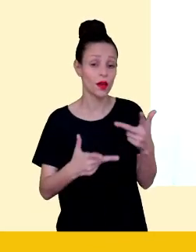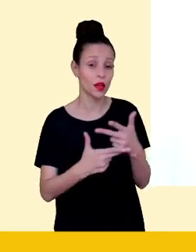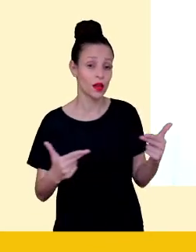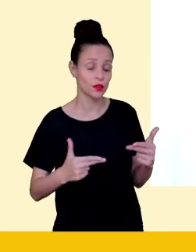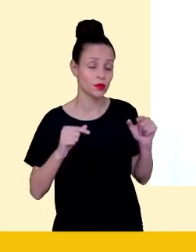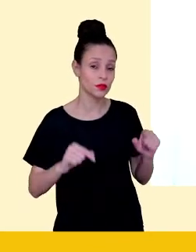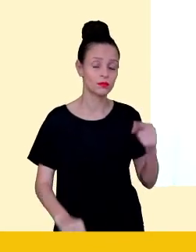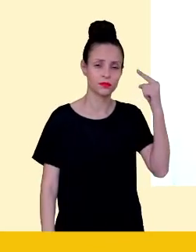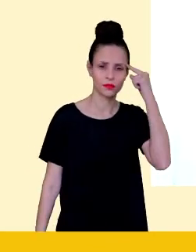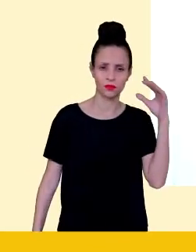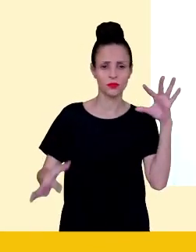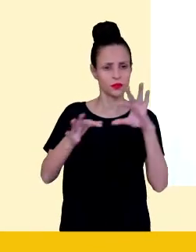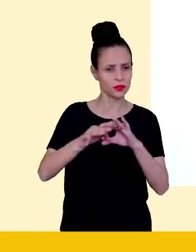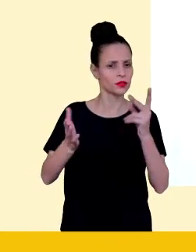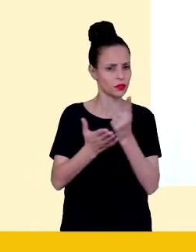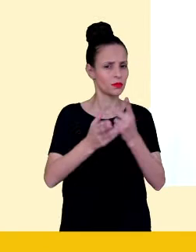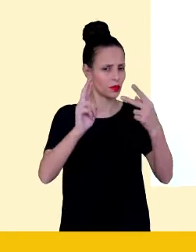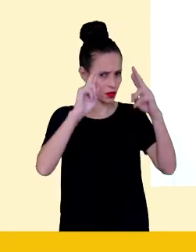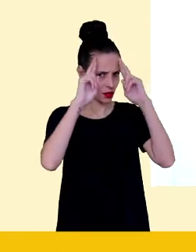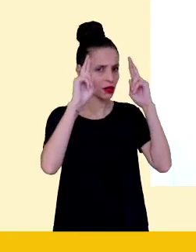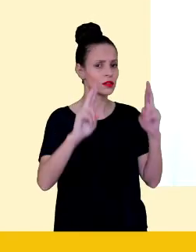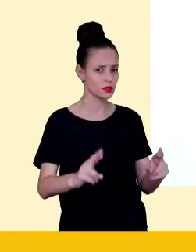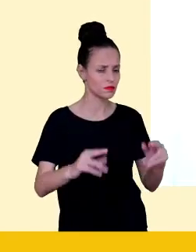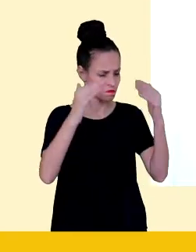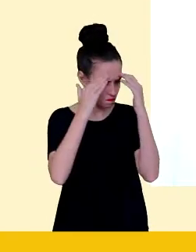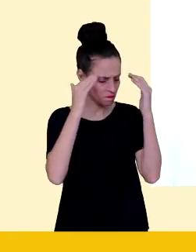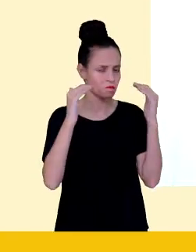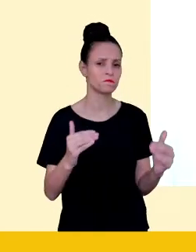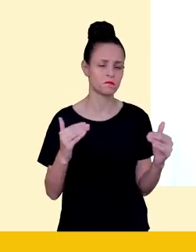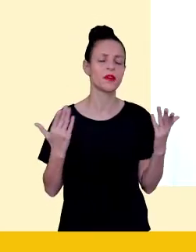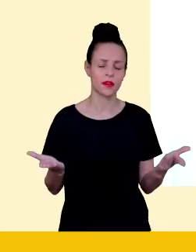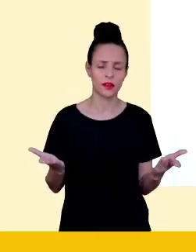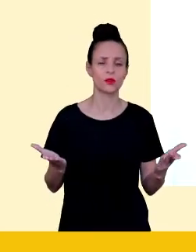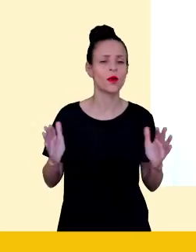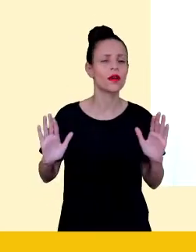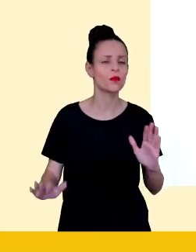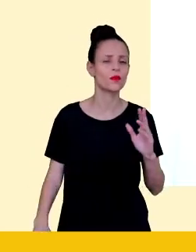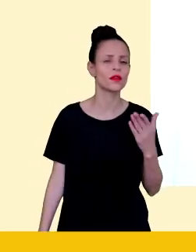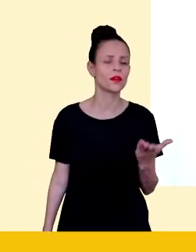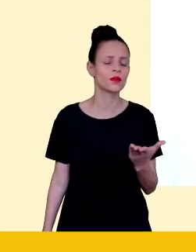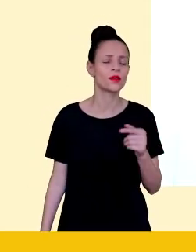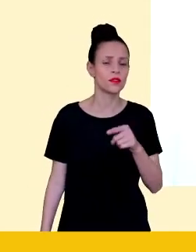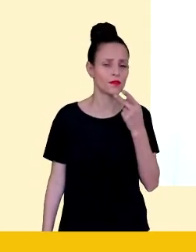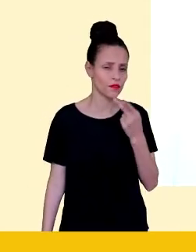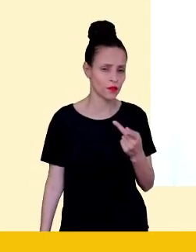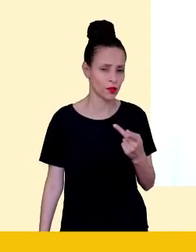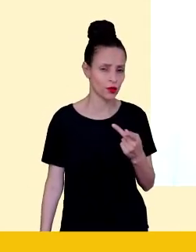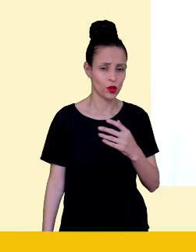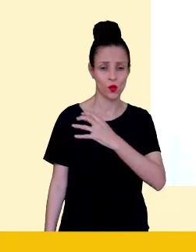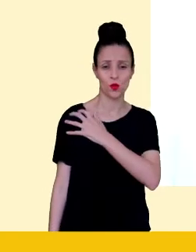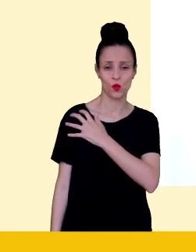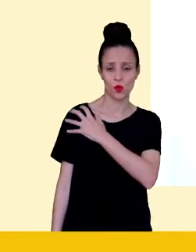né? Então, assim, as coisas se levam muito em consideração do respeito até via clã,